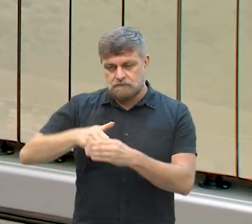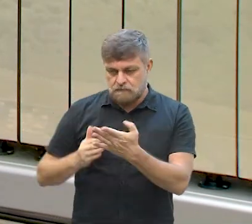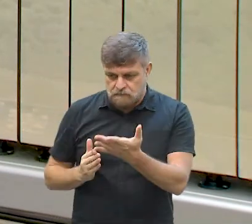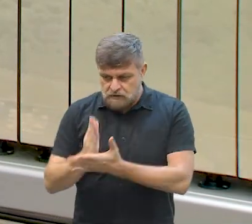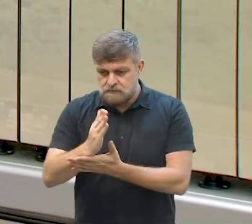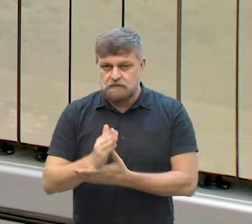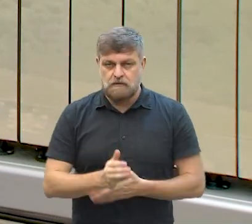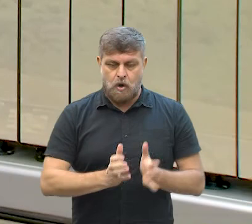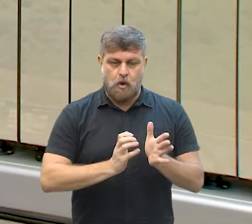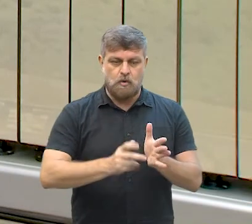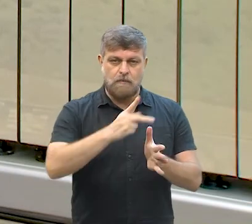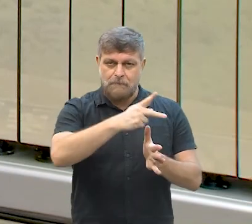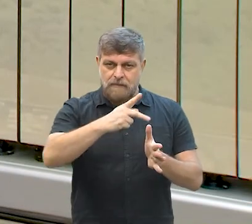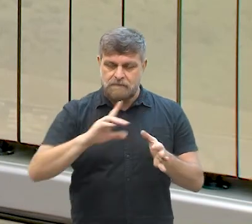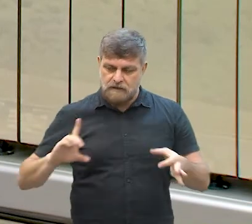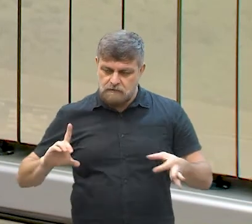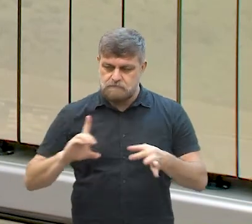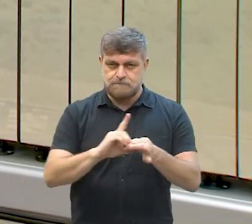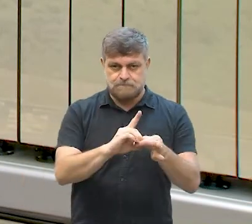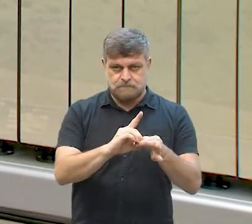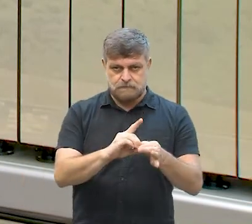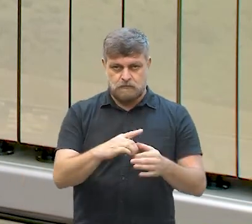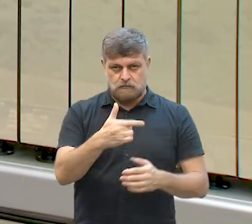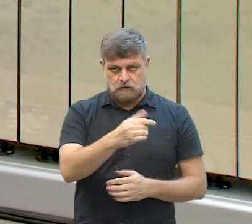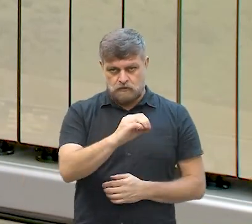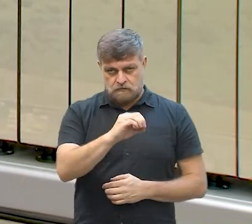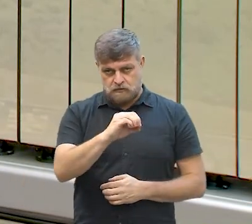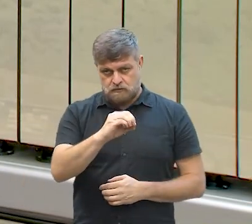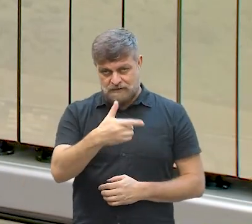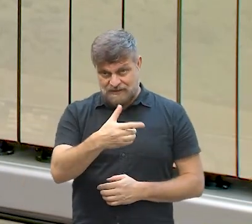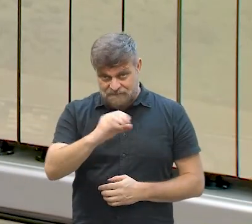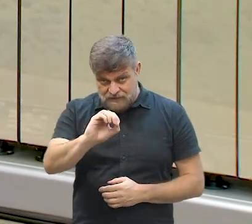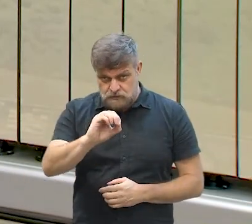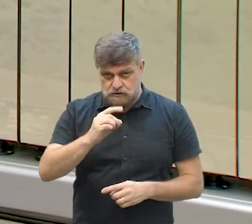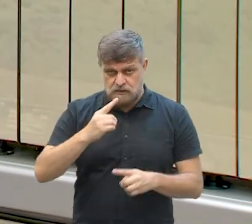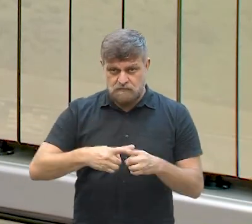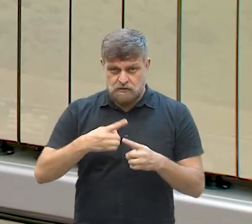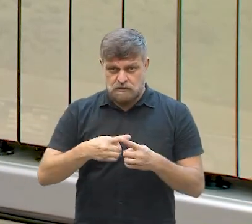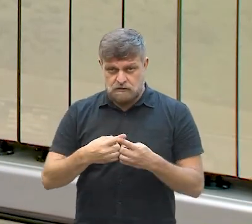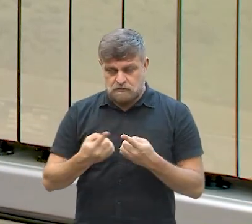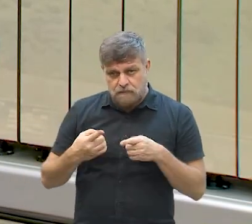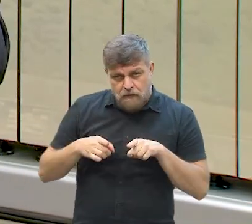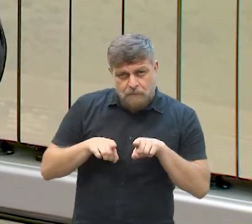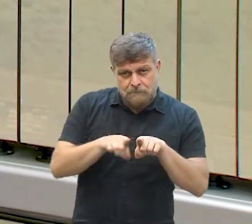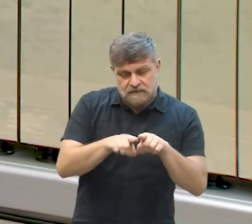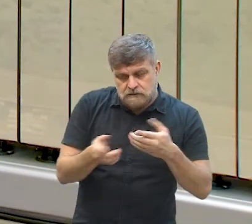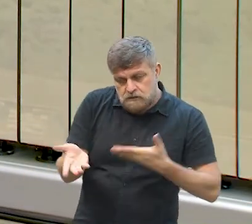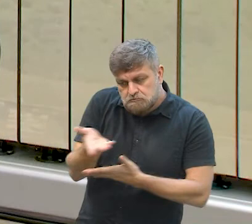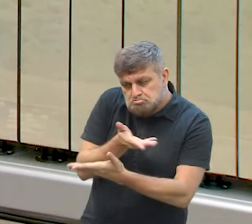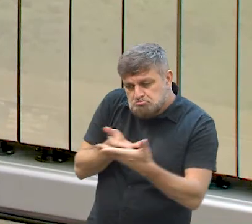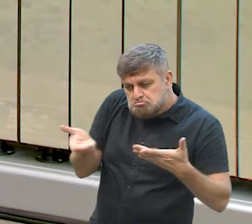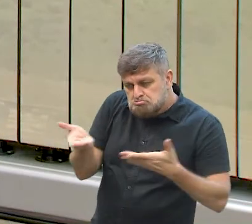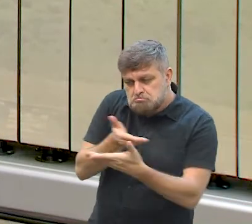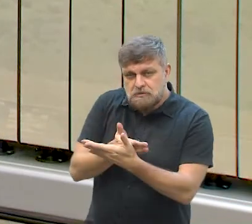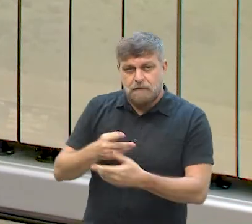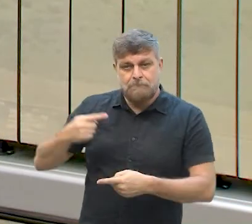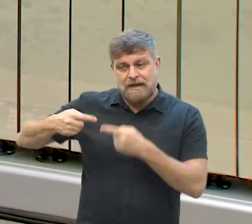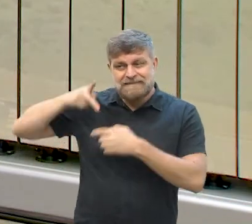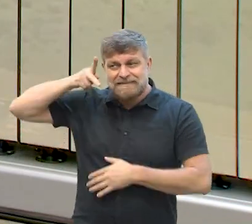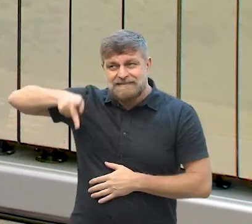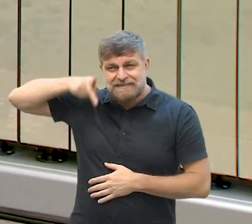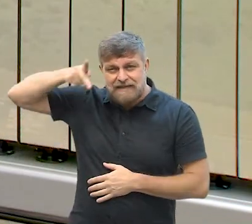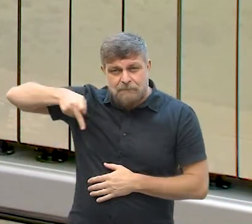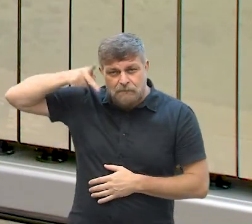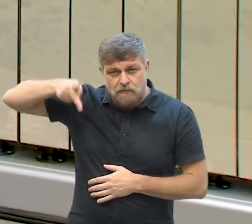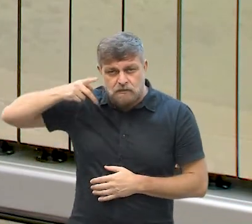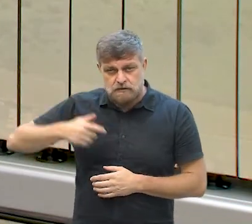a vereador. A minha filiação ao PP ocorreu nesse ano de 2020, e foi por uma conjuntura do momento que nós